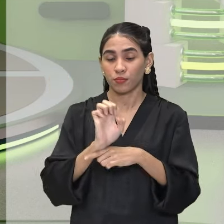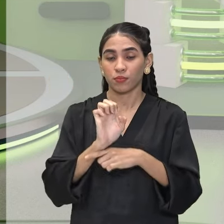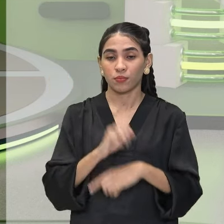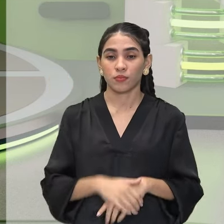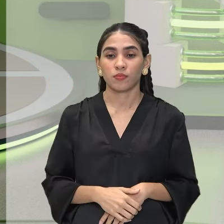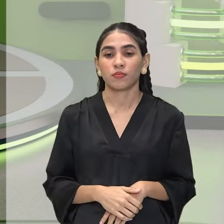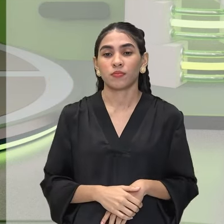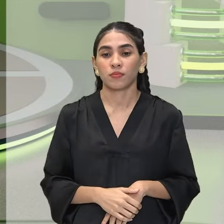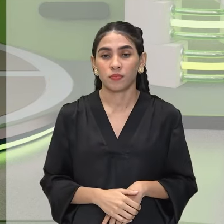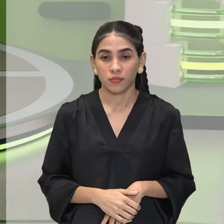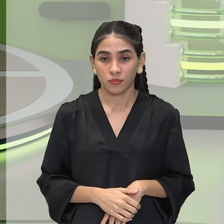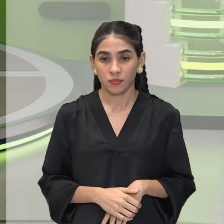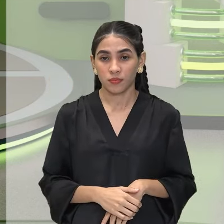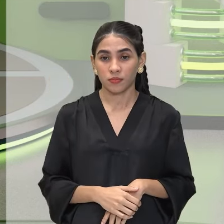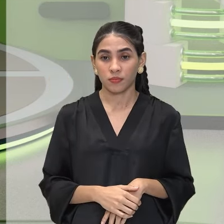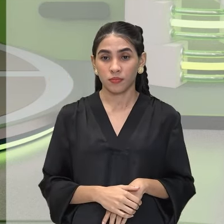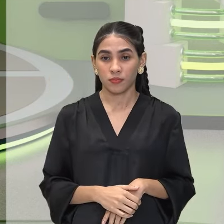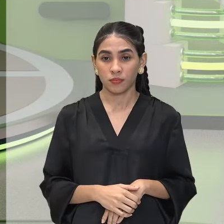É uma